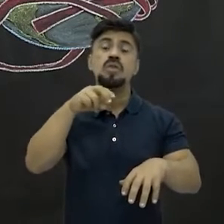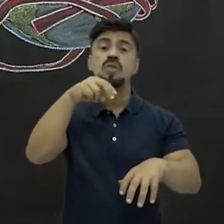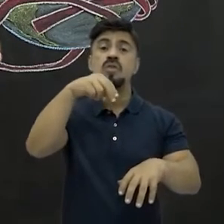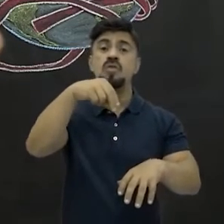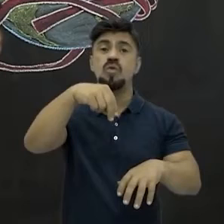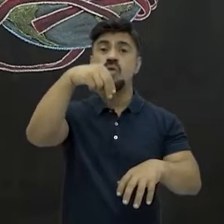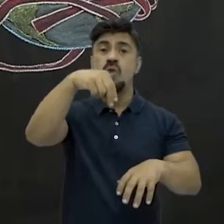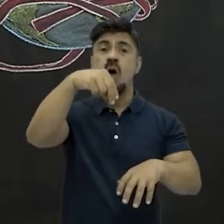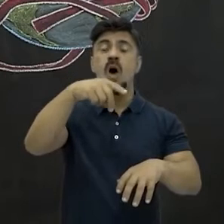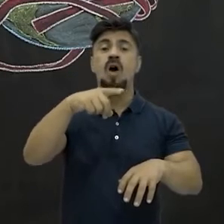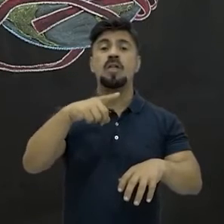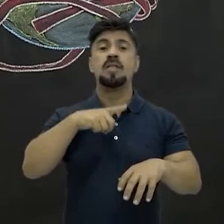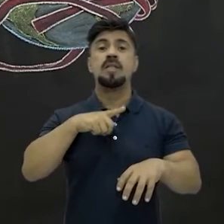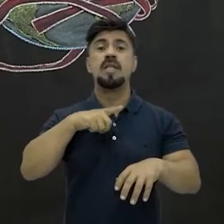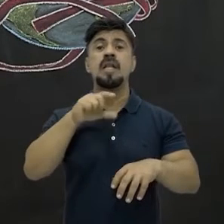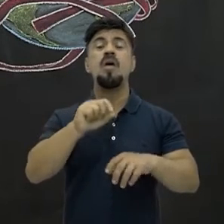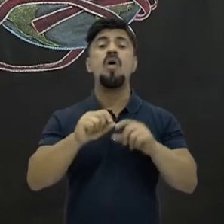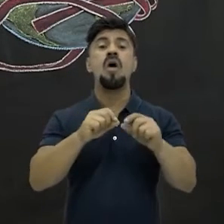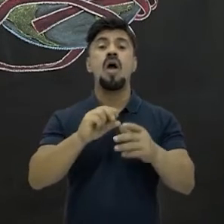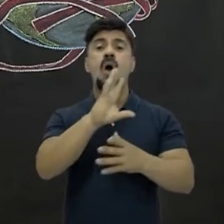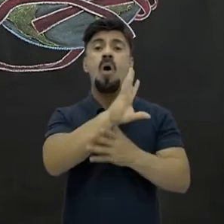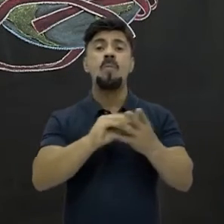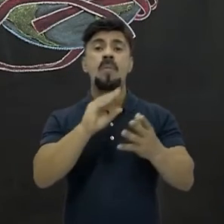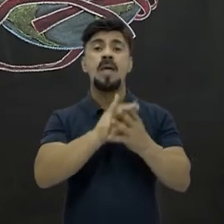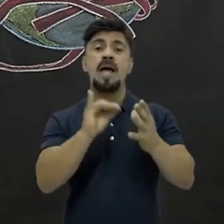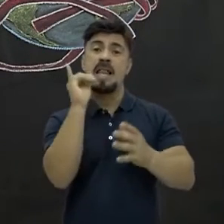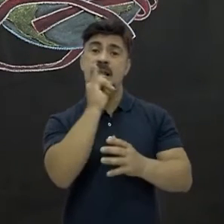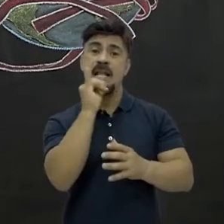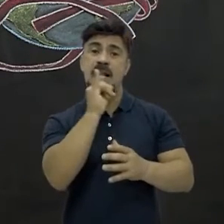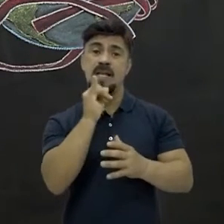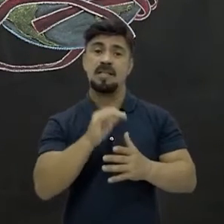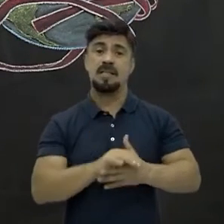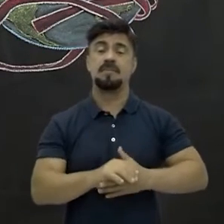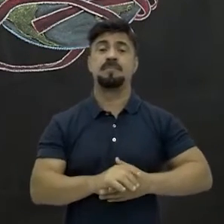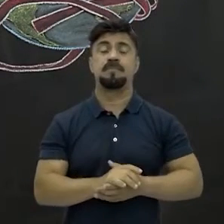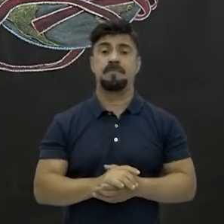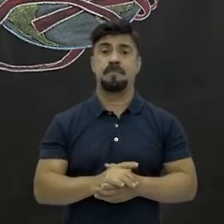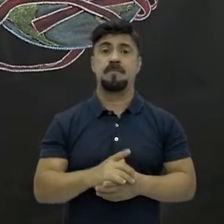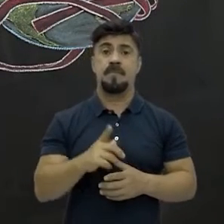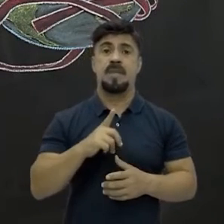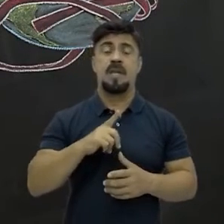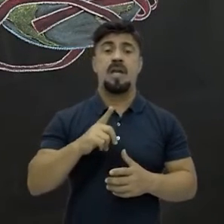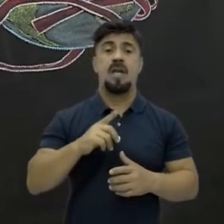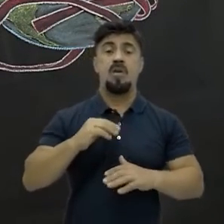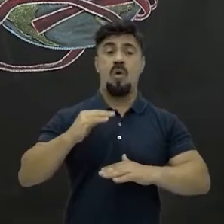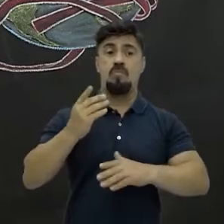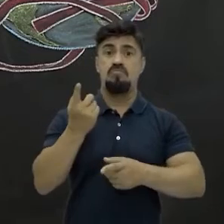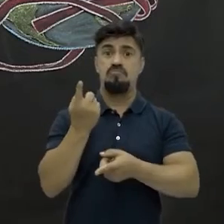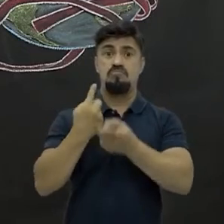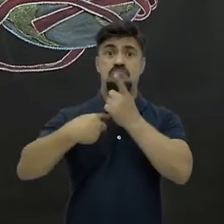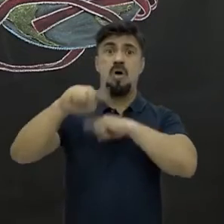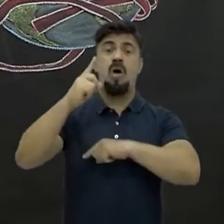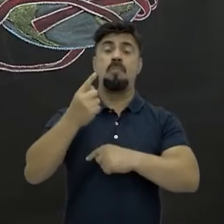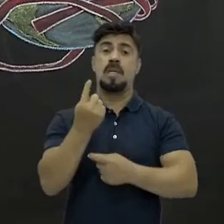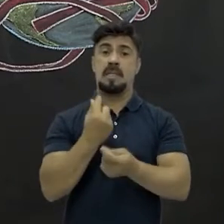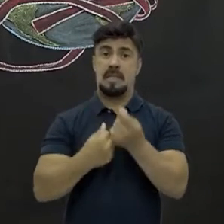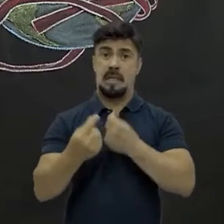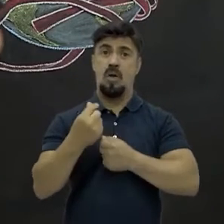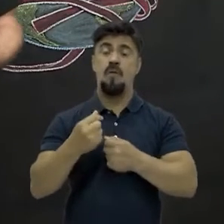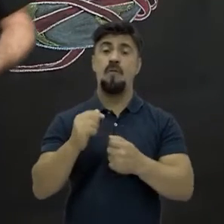mais industrial, copiando aquelas ideias inglesas que estavam vindo. Logo, eles alcançaram uma prosperidade econômica muito